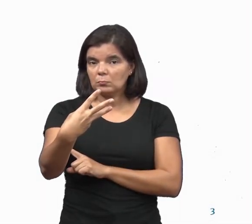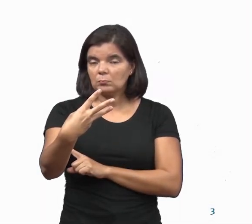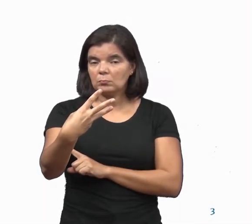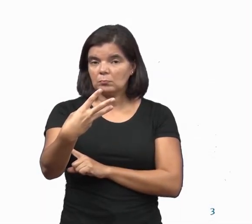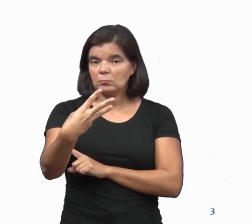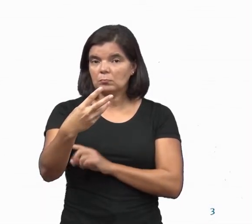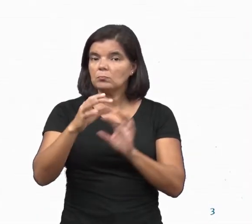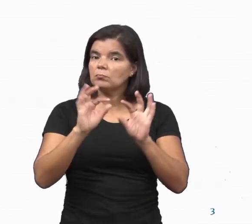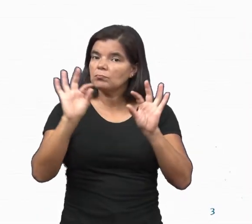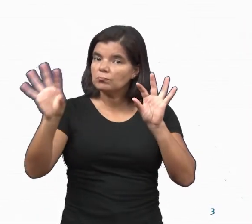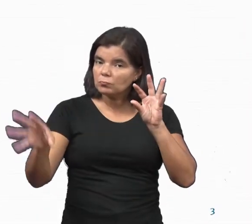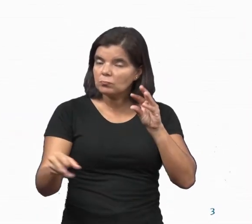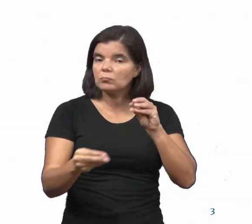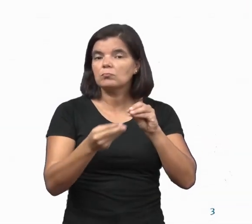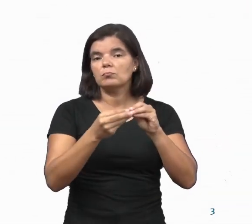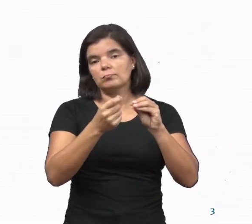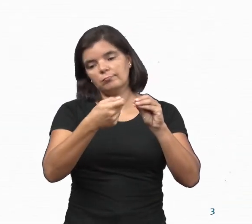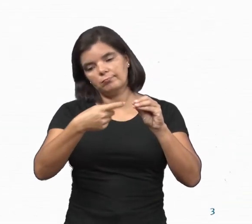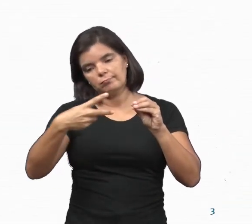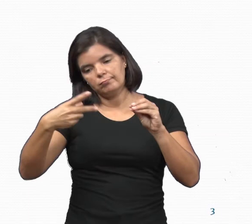o resto eu só reescrevo.